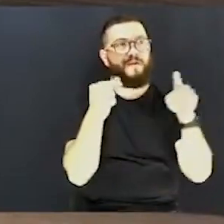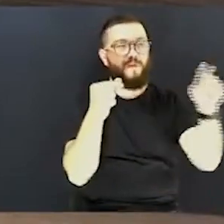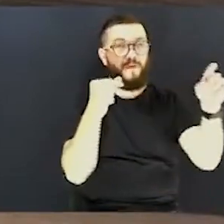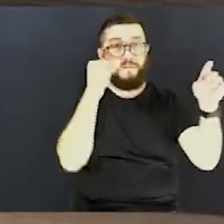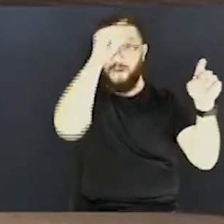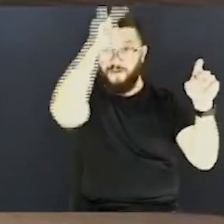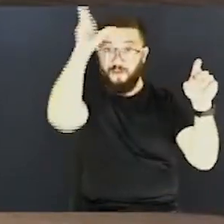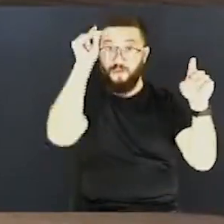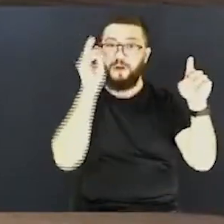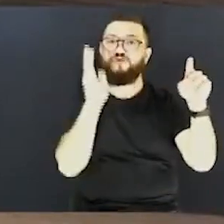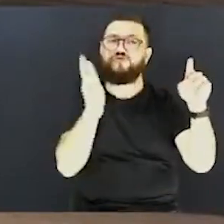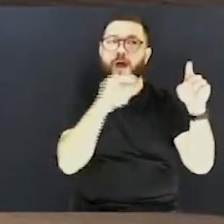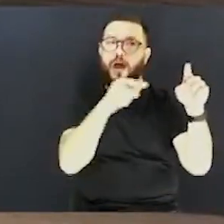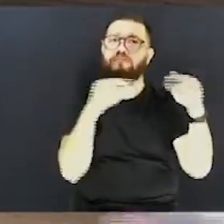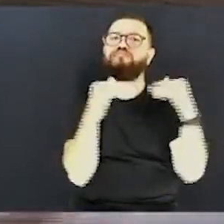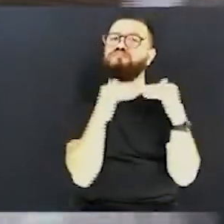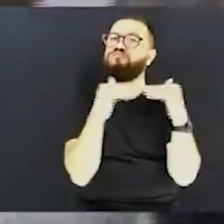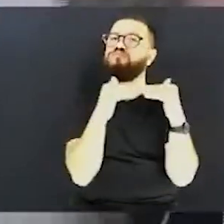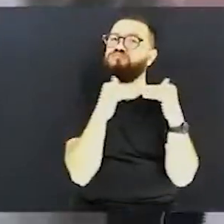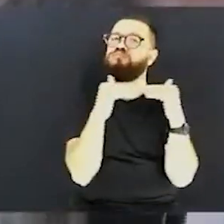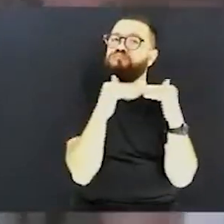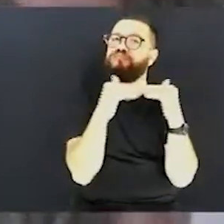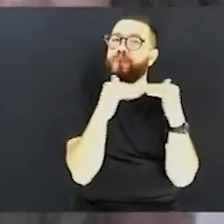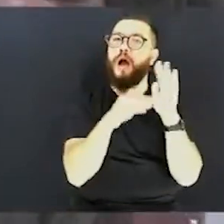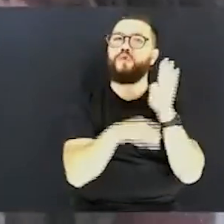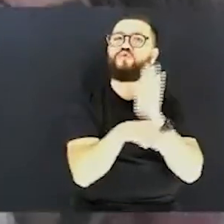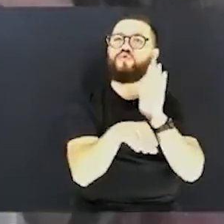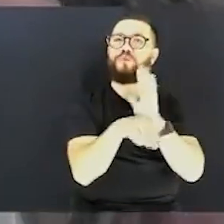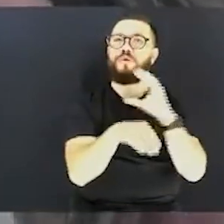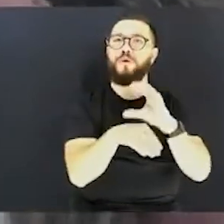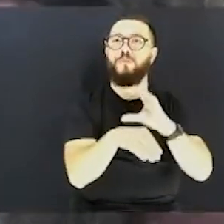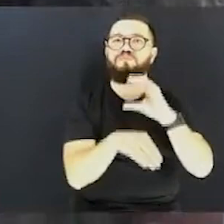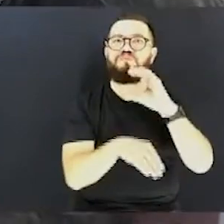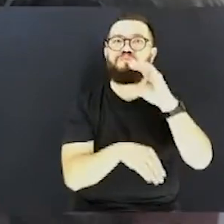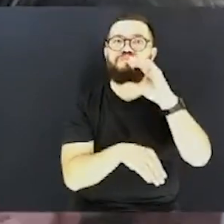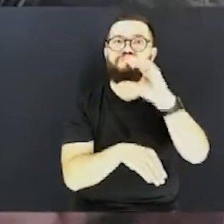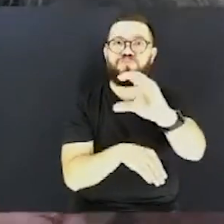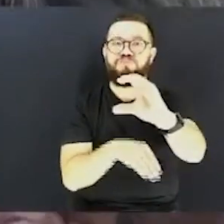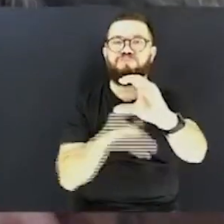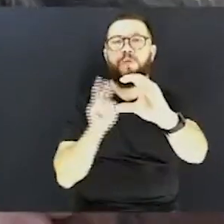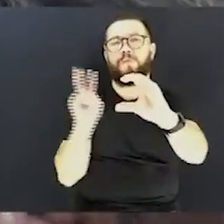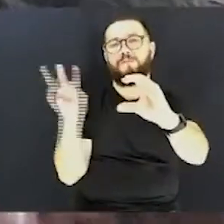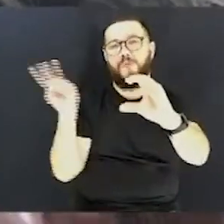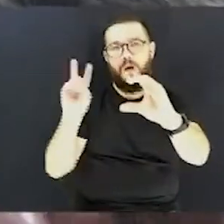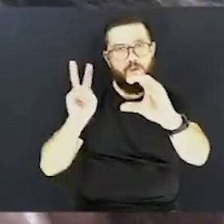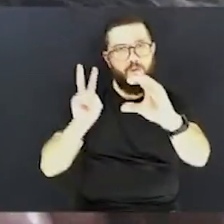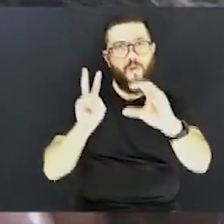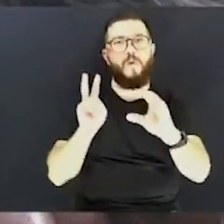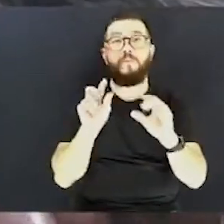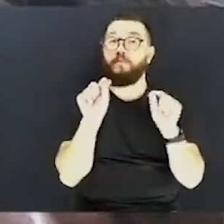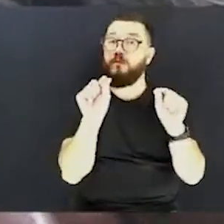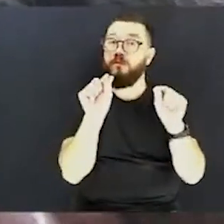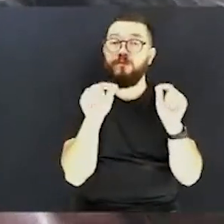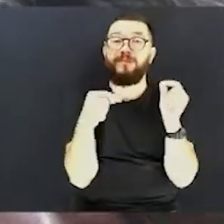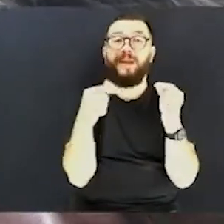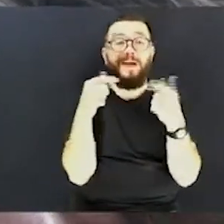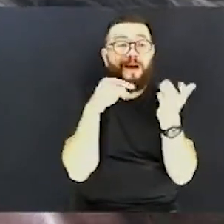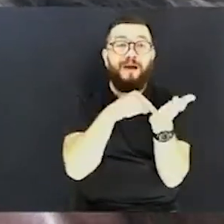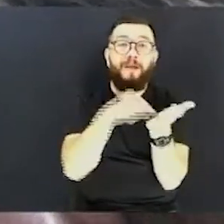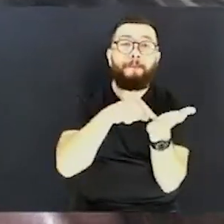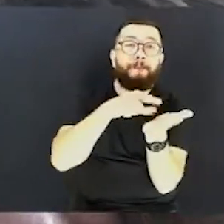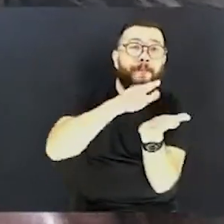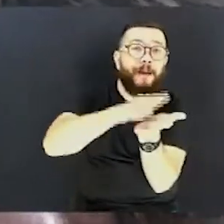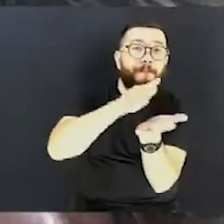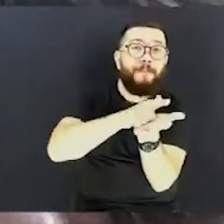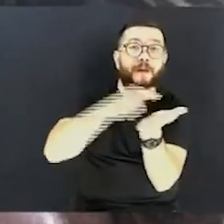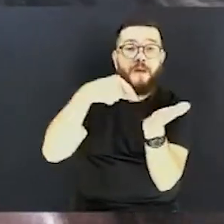parecer no projeto anexado, dizendo que concorda, que vai implementar as ações, mas era importante que atendesse